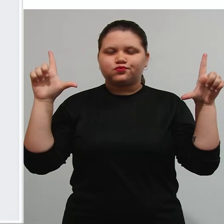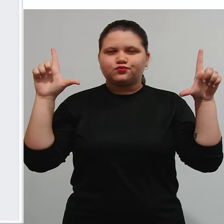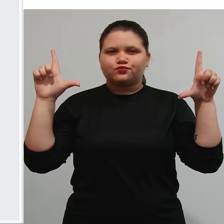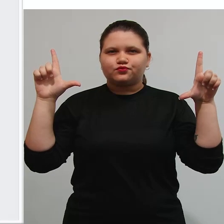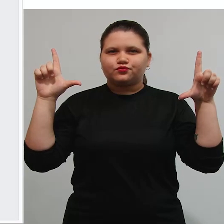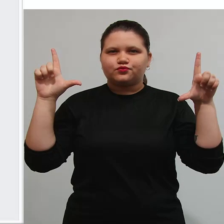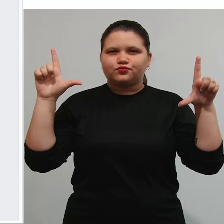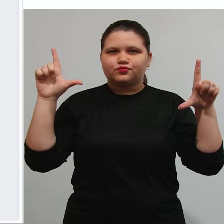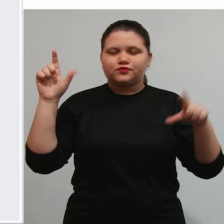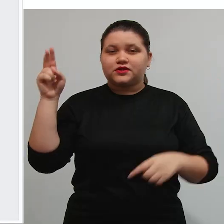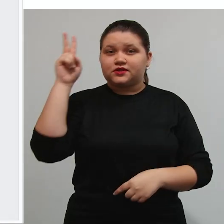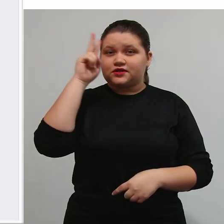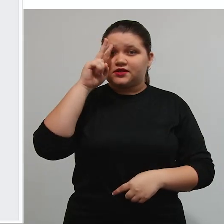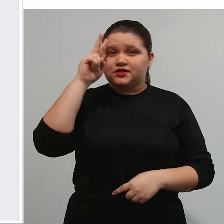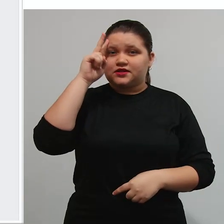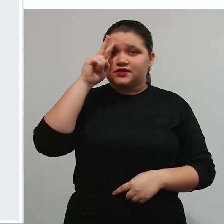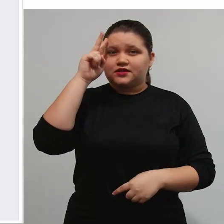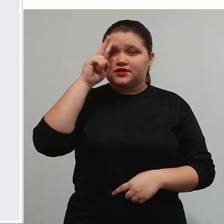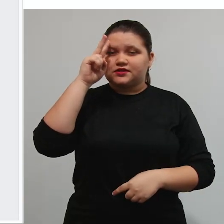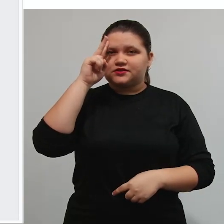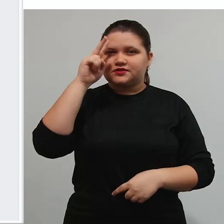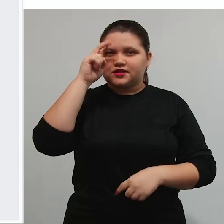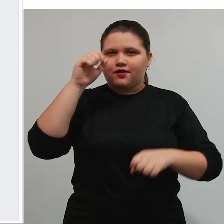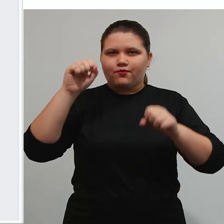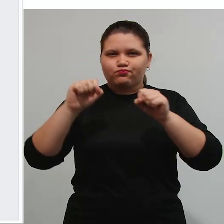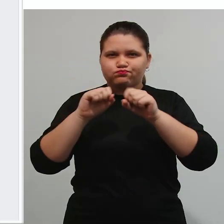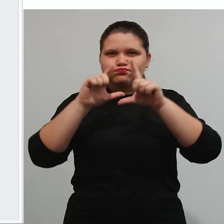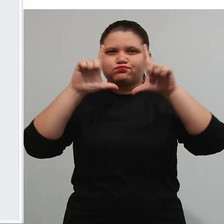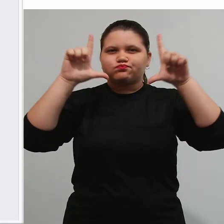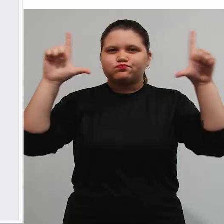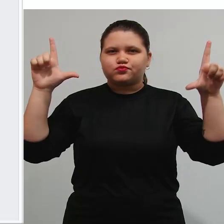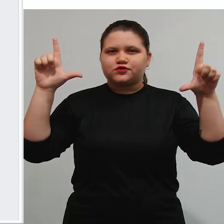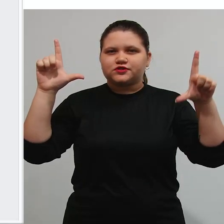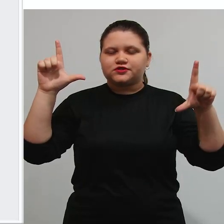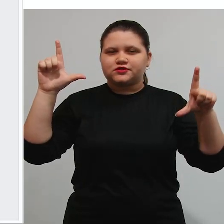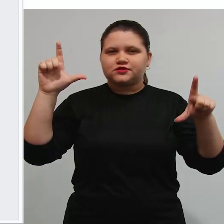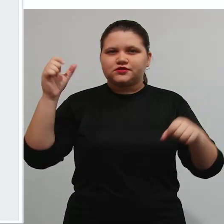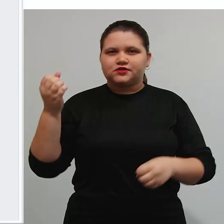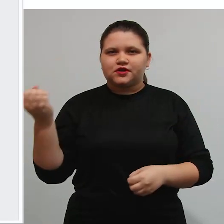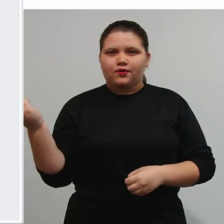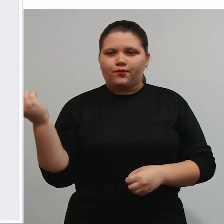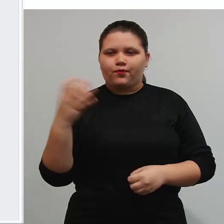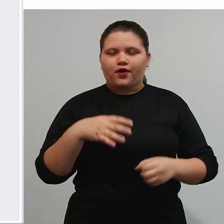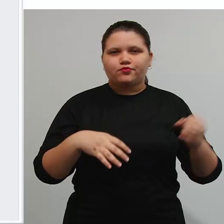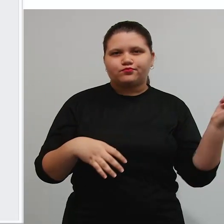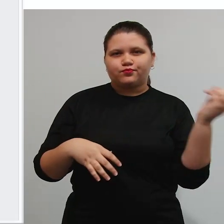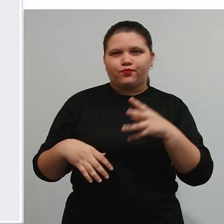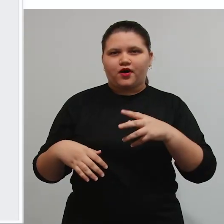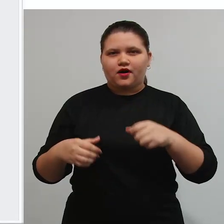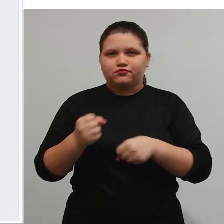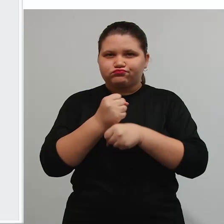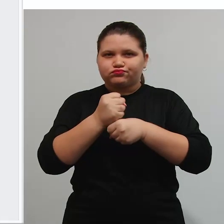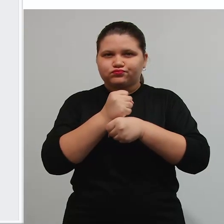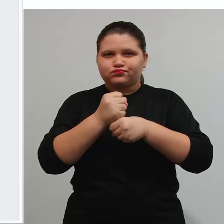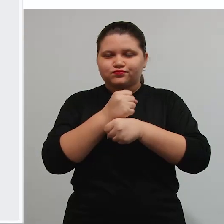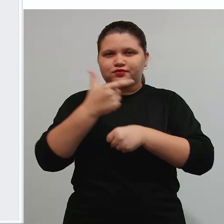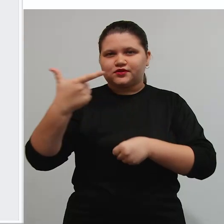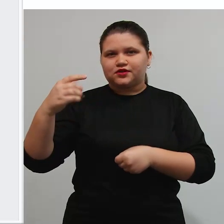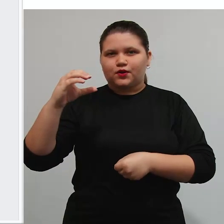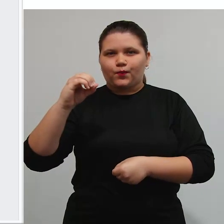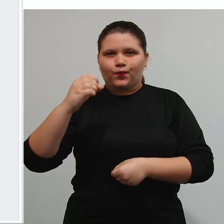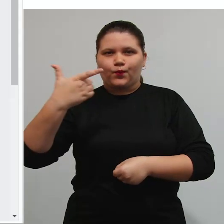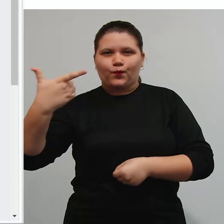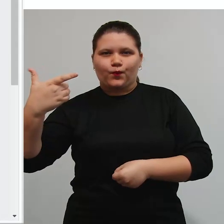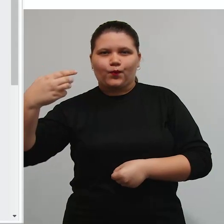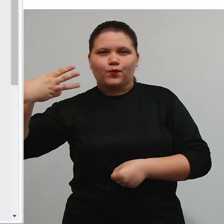Lembrando, olha só, ela vai carregar, ela vai aparecer aqui, ela teve uma atualização em 2023, você vai passar o cursor